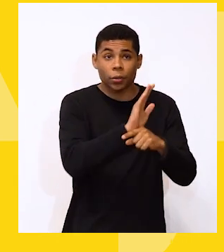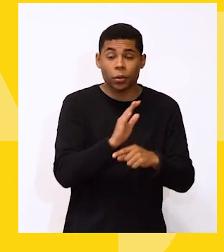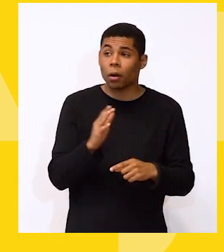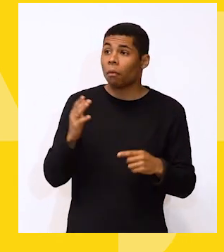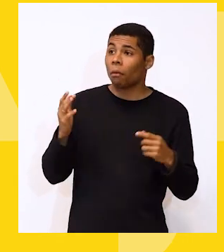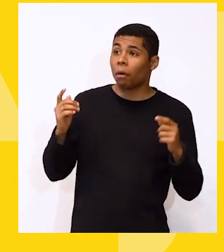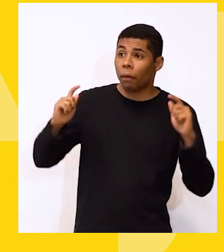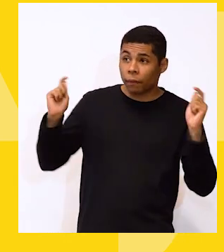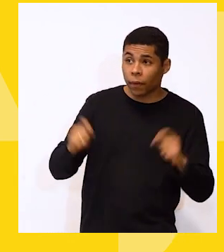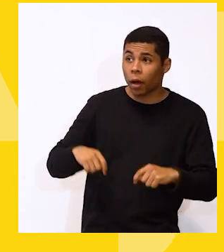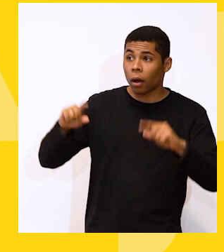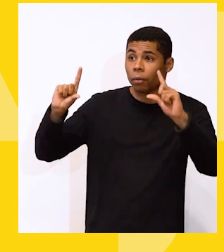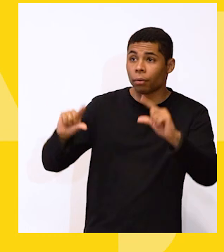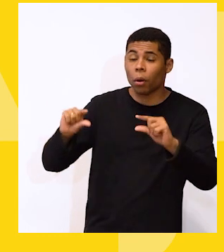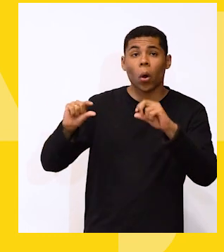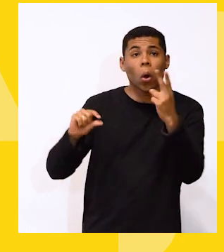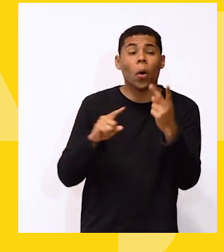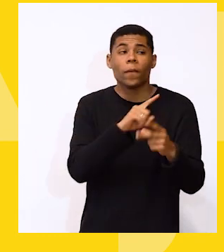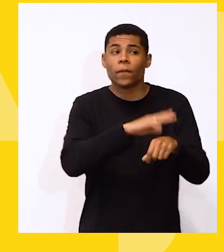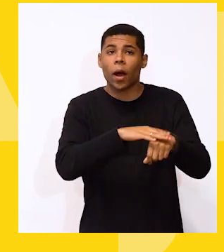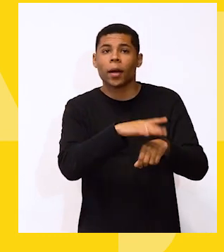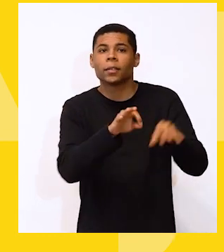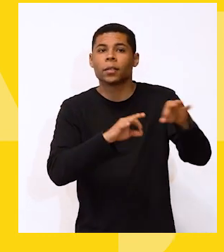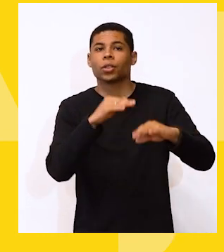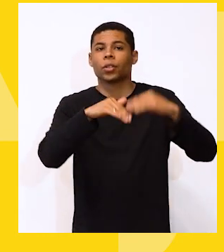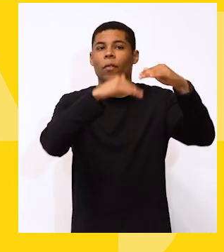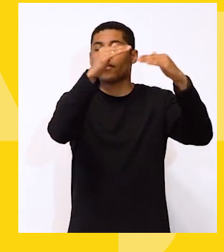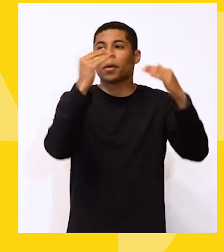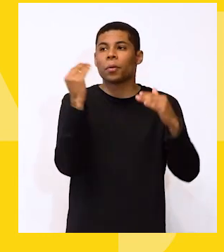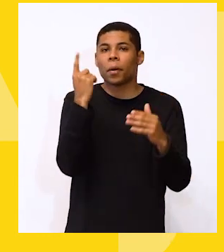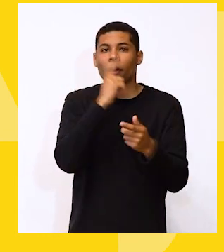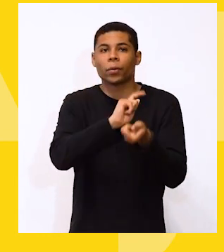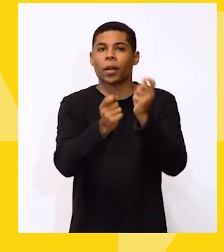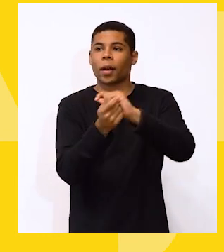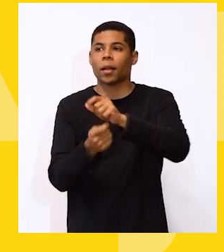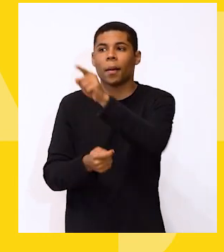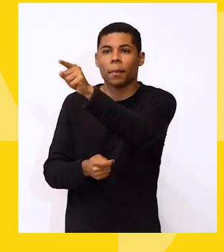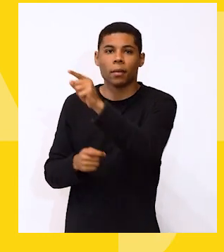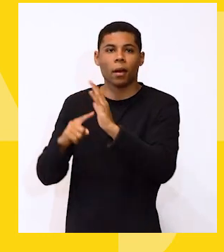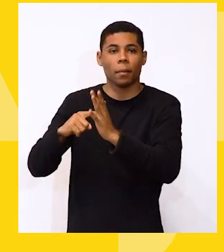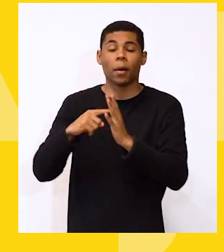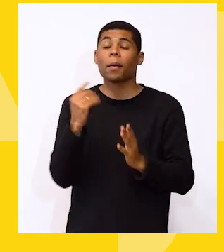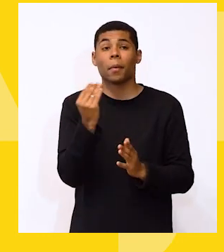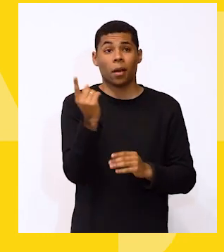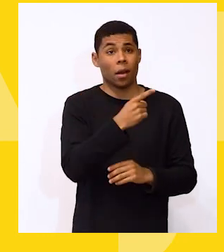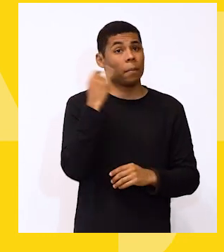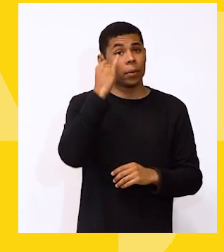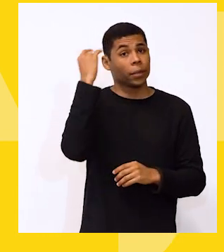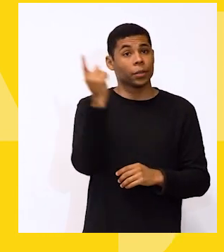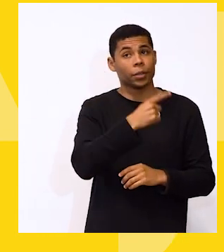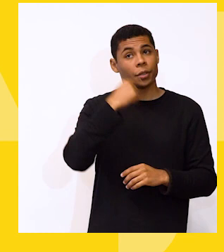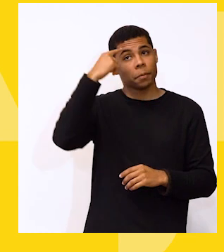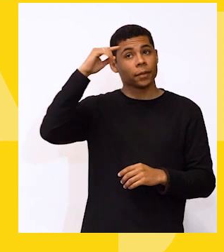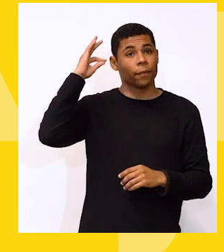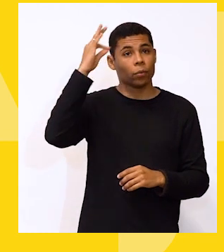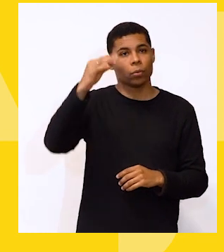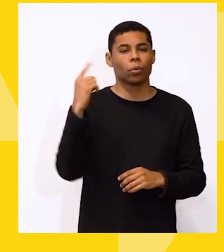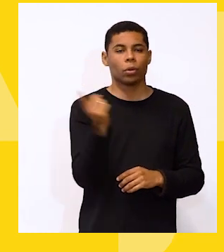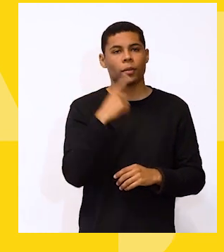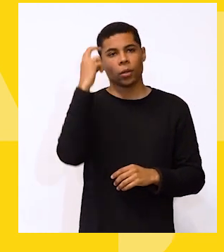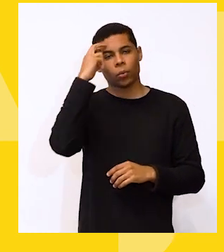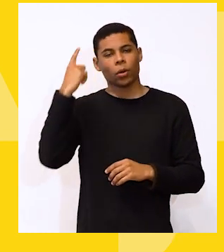de amadurecimento que precisa ser desenvolvido essa super importante norteamento do futuro da nossa cultura da nossa pecuária